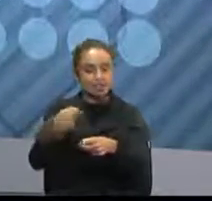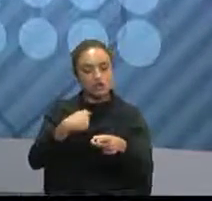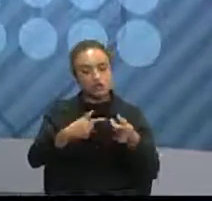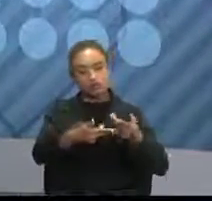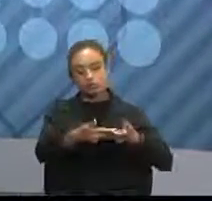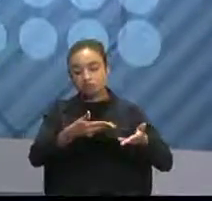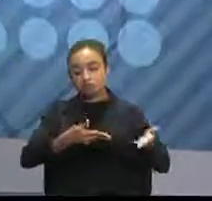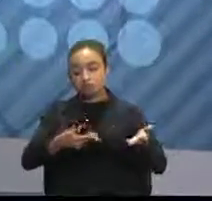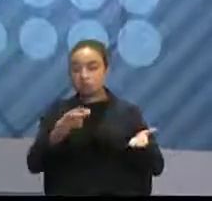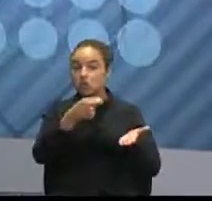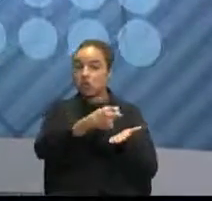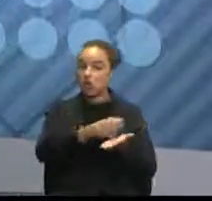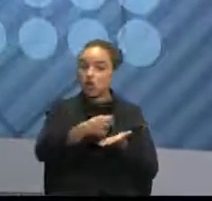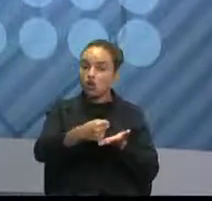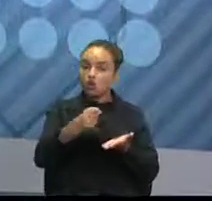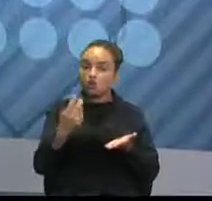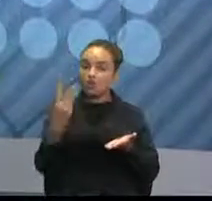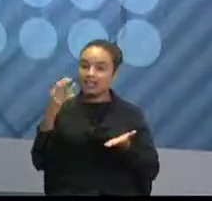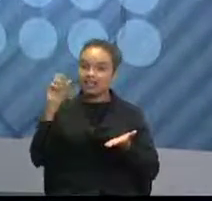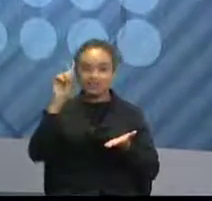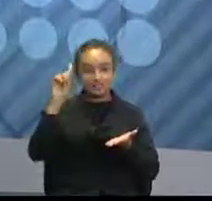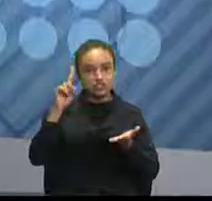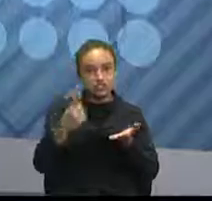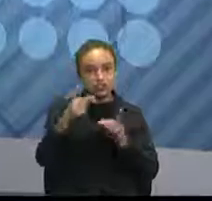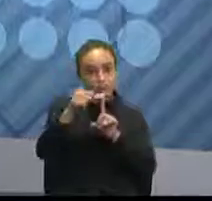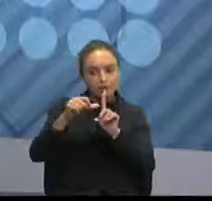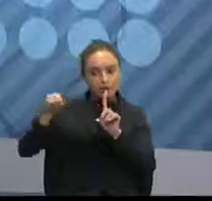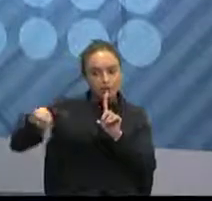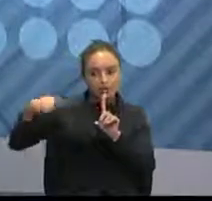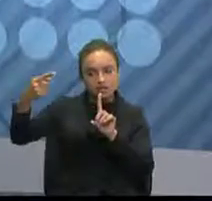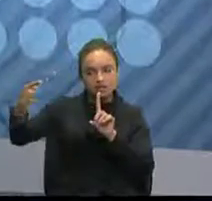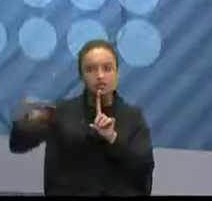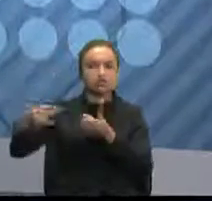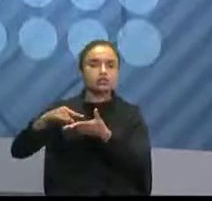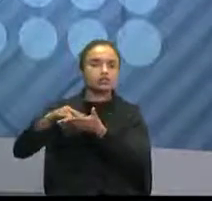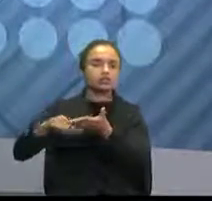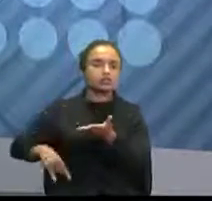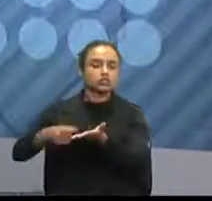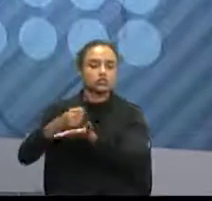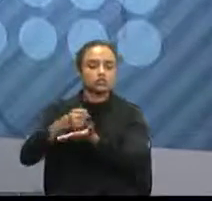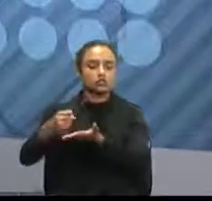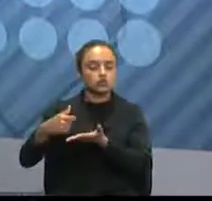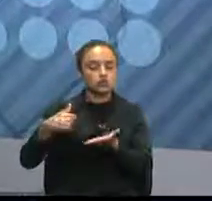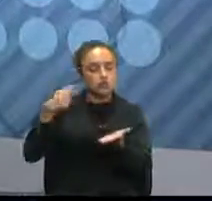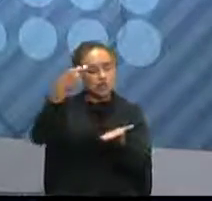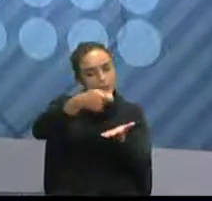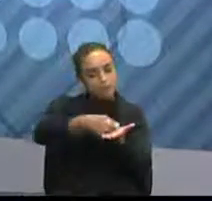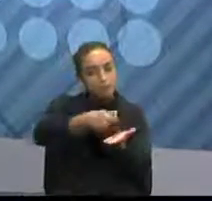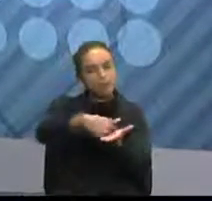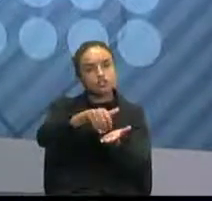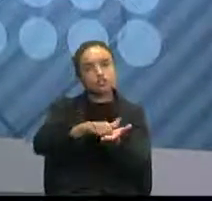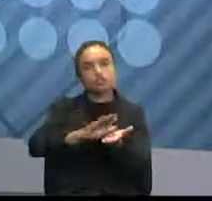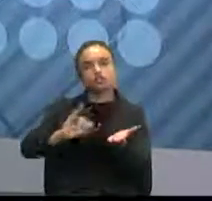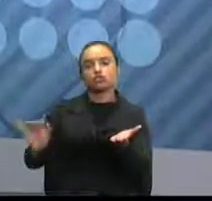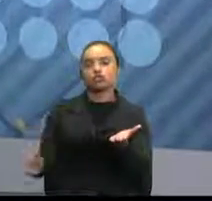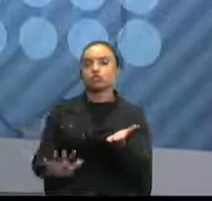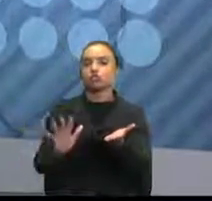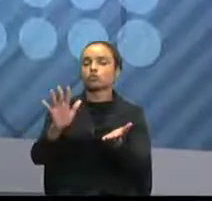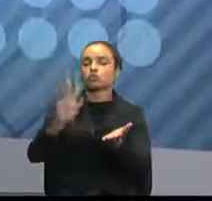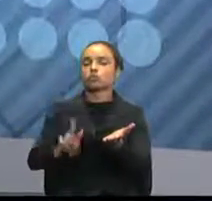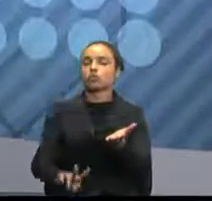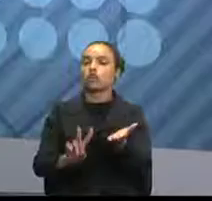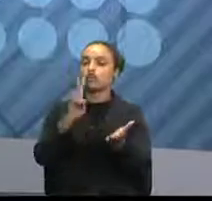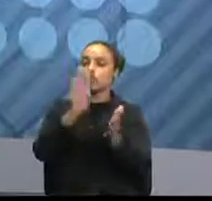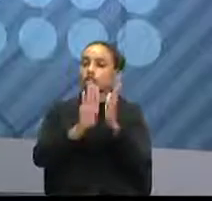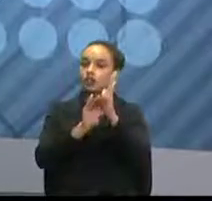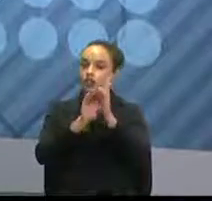daqui a 30 dias chega a liquidação do contrato eu te pago então a taxa de juros o valor dessas ações a 20